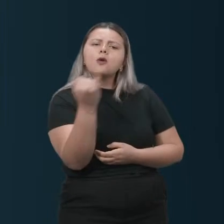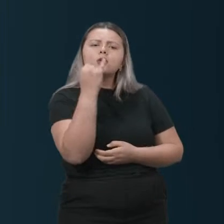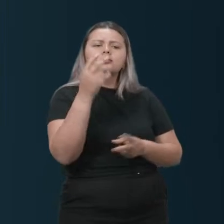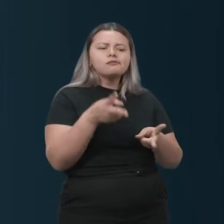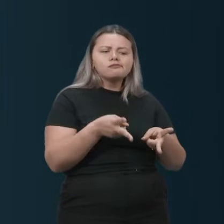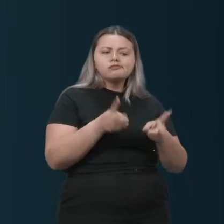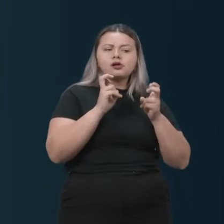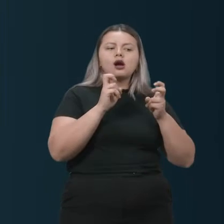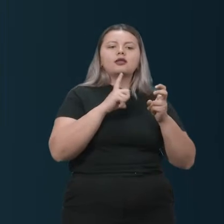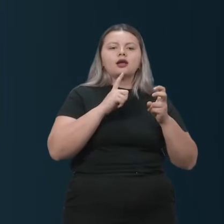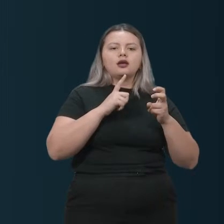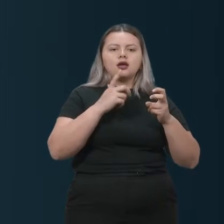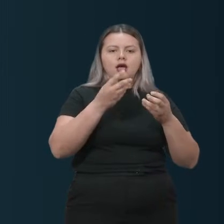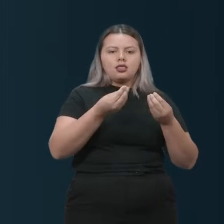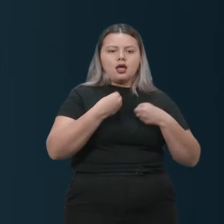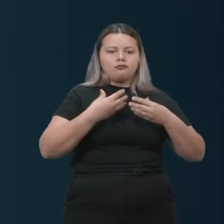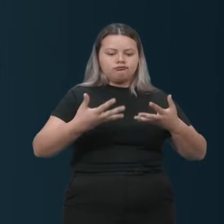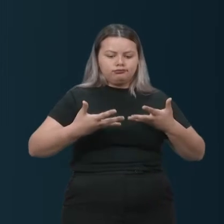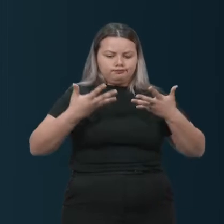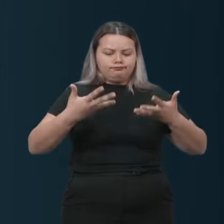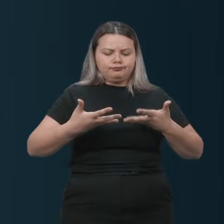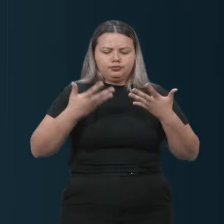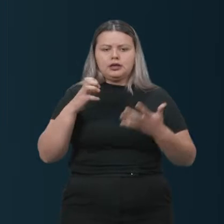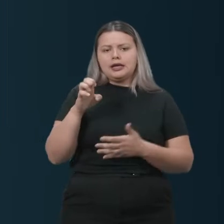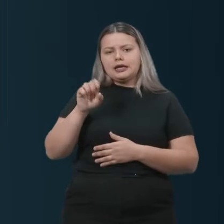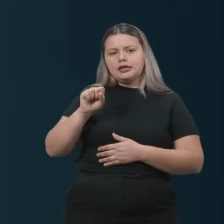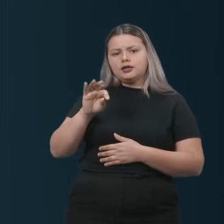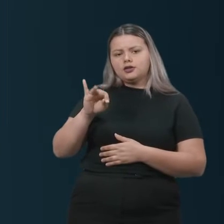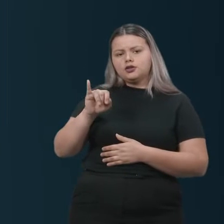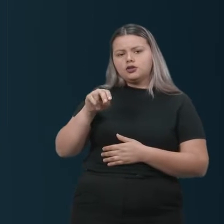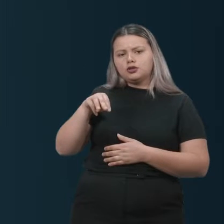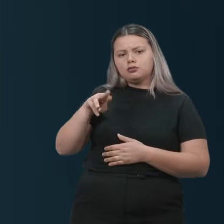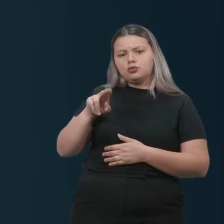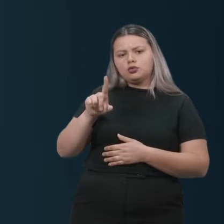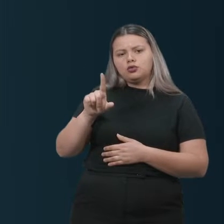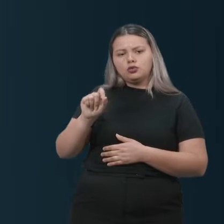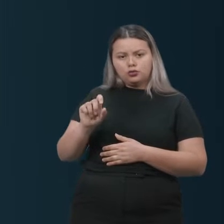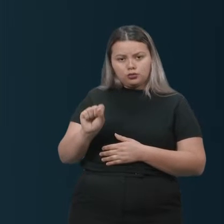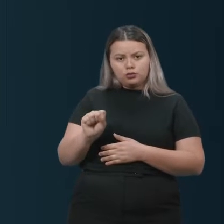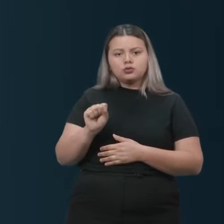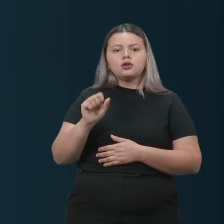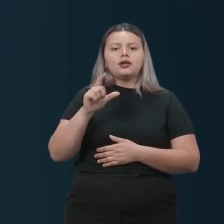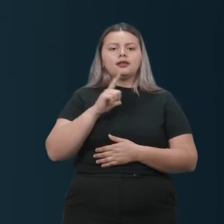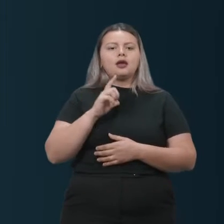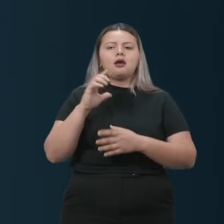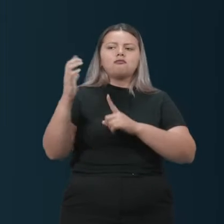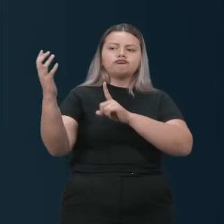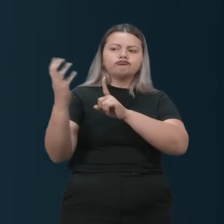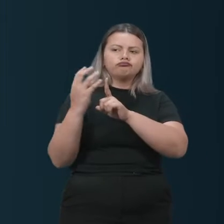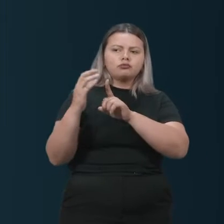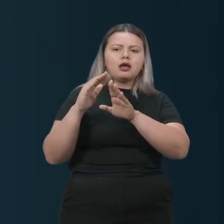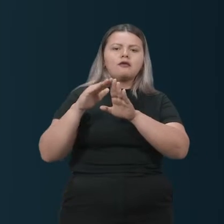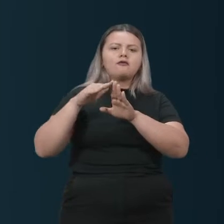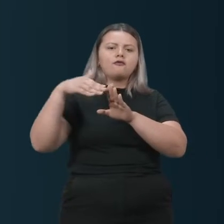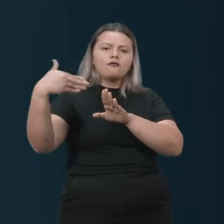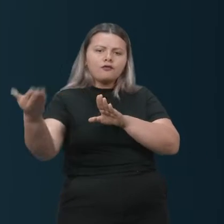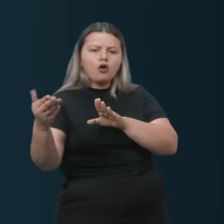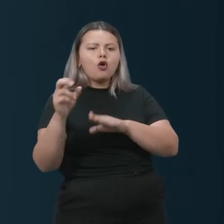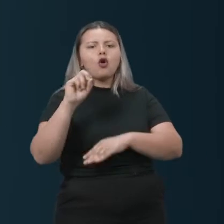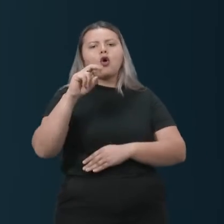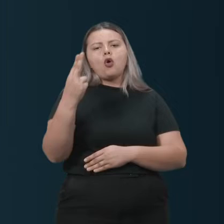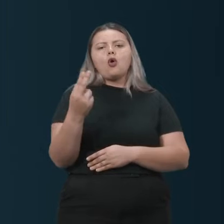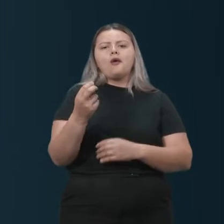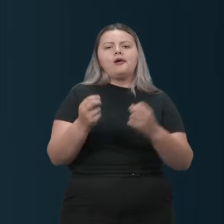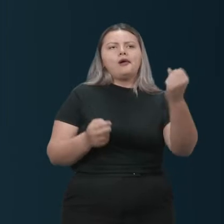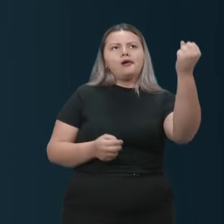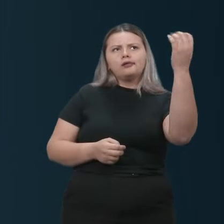para a percepção de estímulos. Todo tipo de estímulo que a gente percebe do meio externo, seja